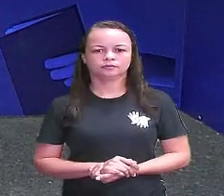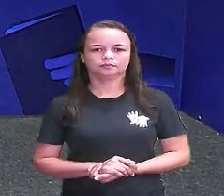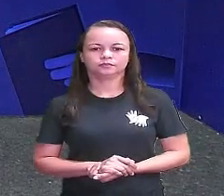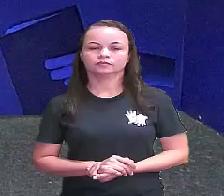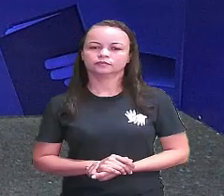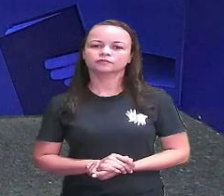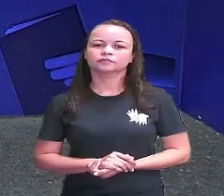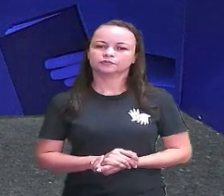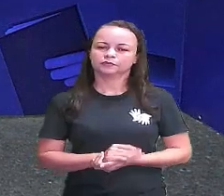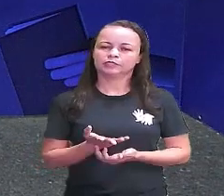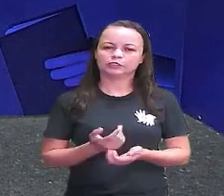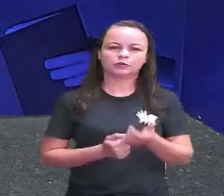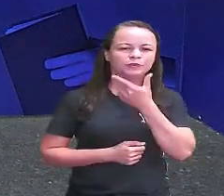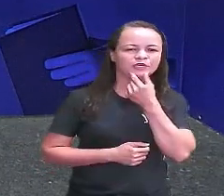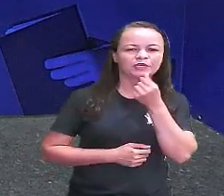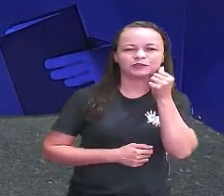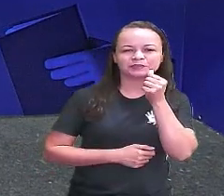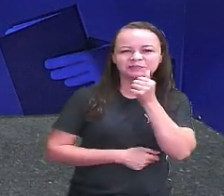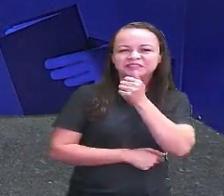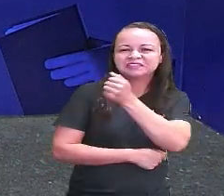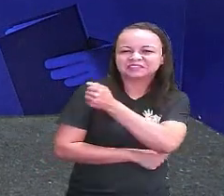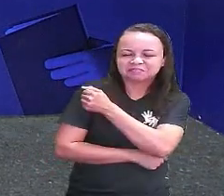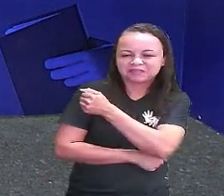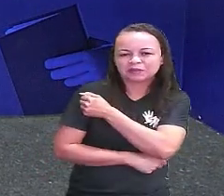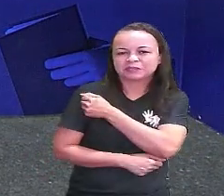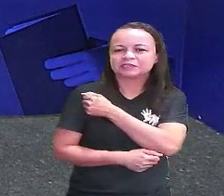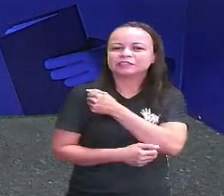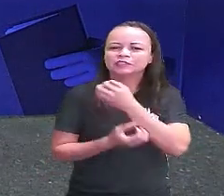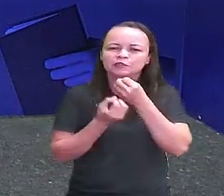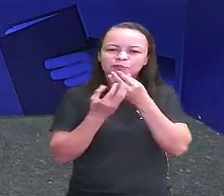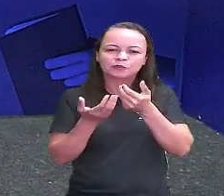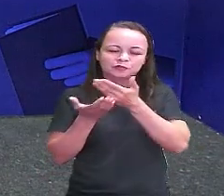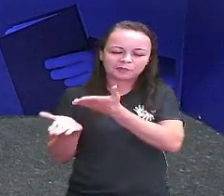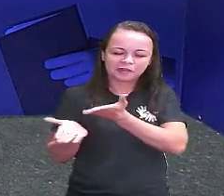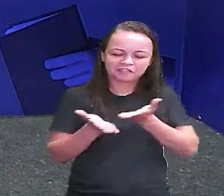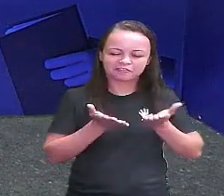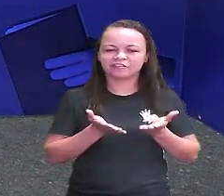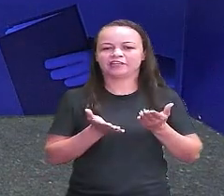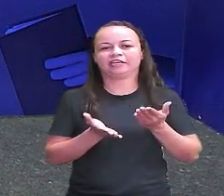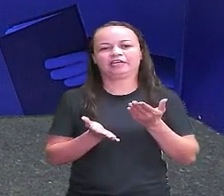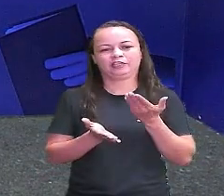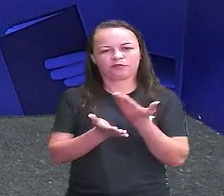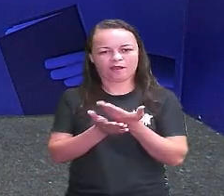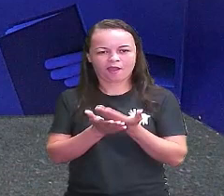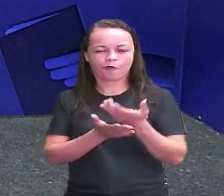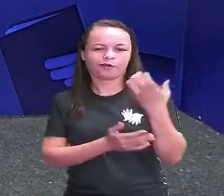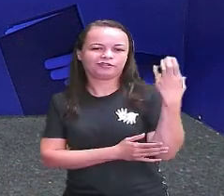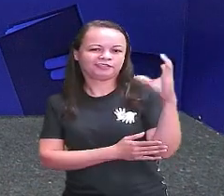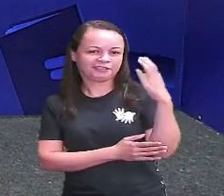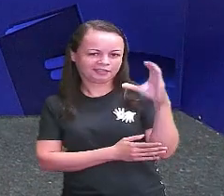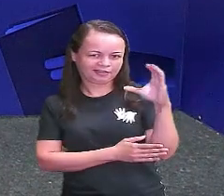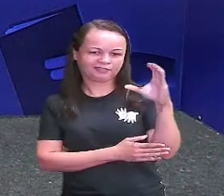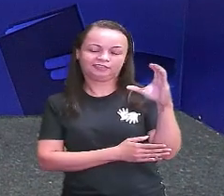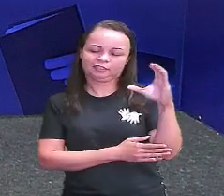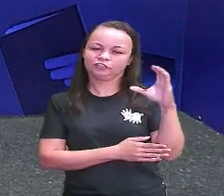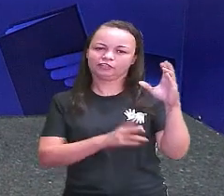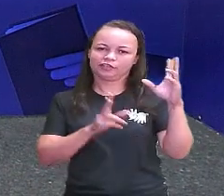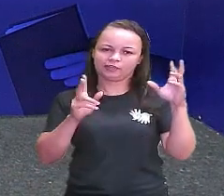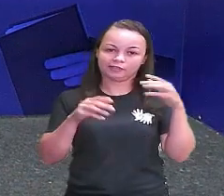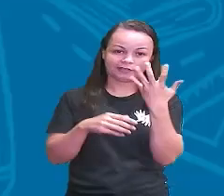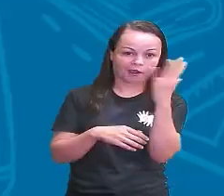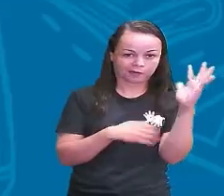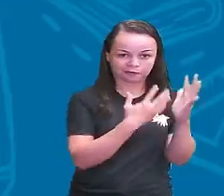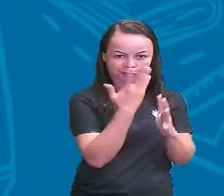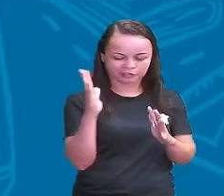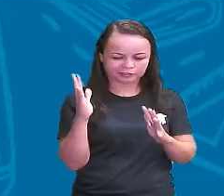Meu querido aluno, minha querida aluna, seja bem-vindo e bem-vinda a mais uma aula de Ciências da Natureza. Me chamo